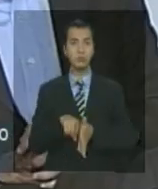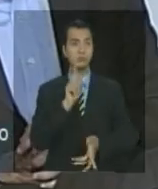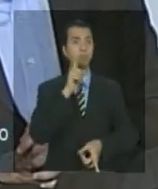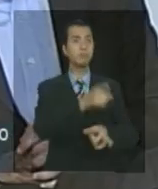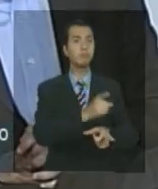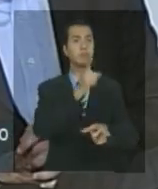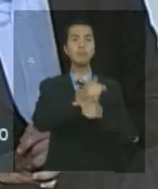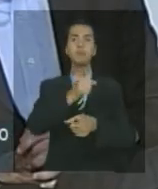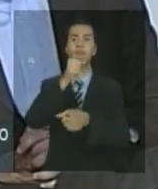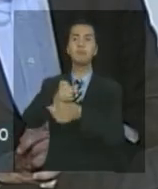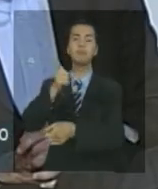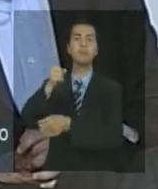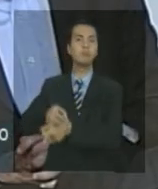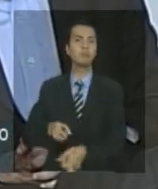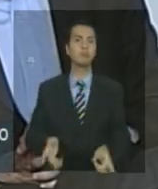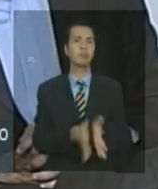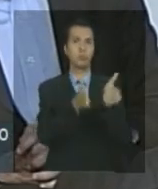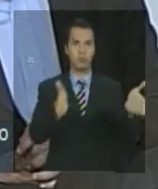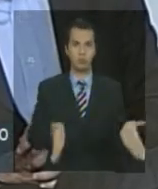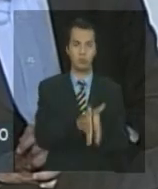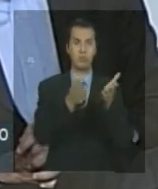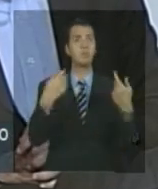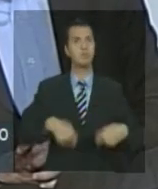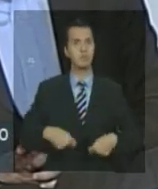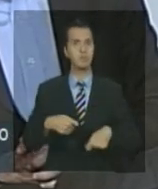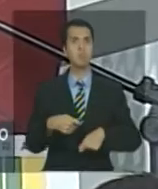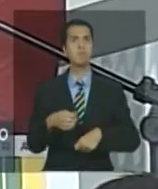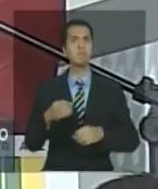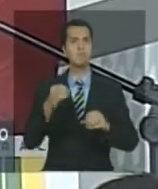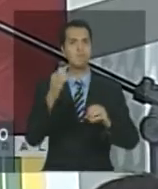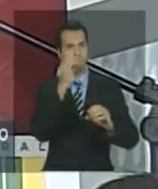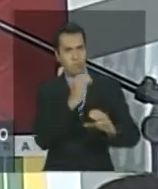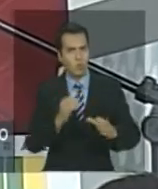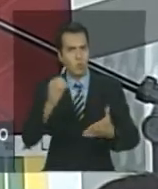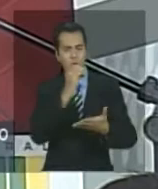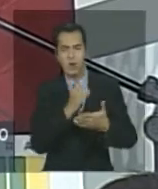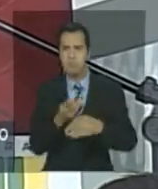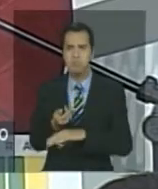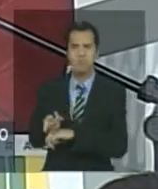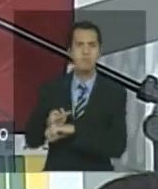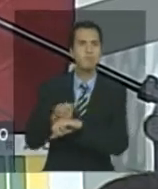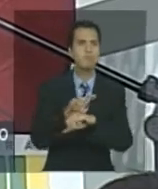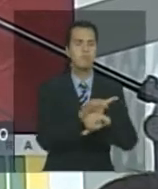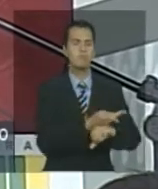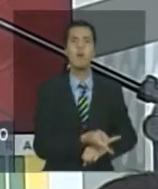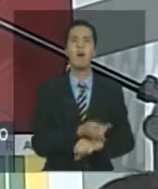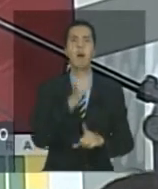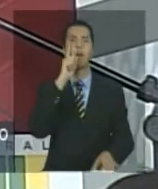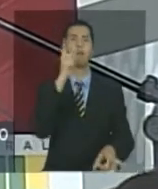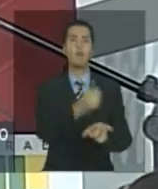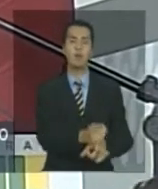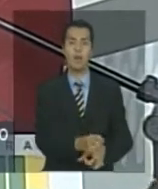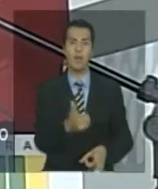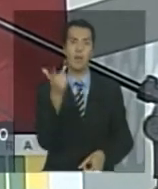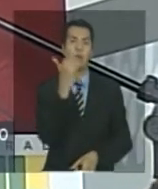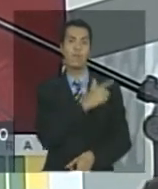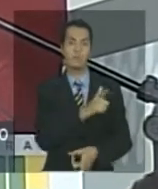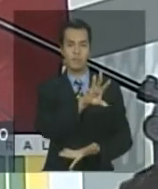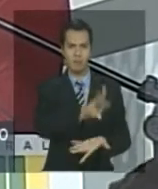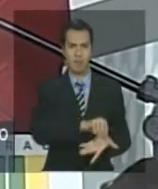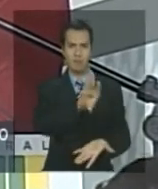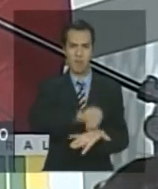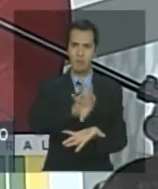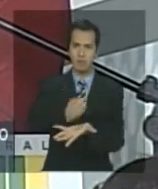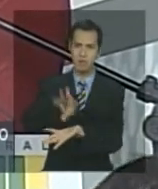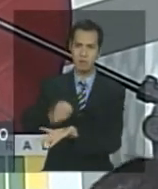pobres, fazer busca ativa, melhorar seu cadastro. Porque melhorando o cadastro, nós melhoramos a